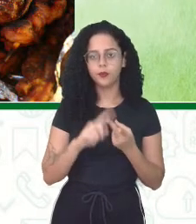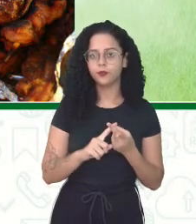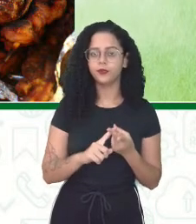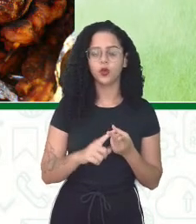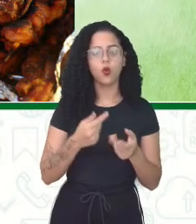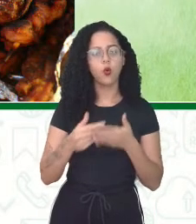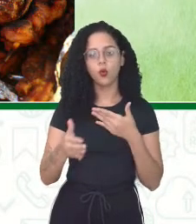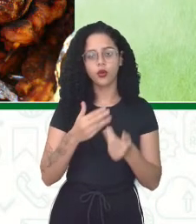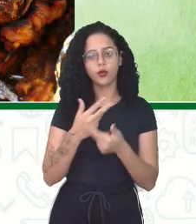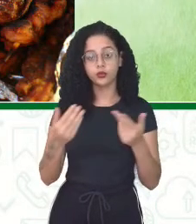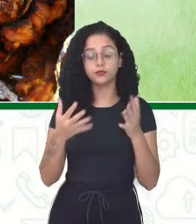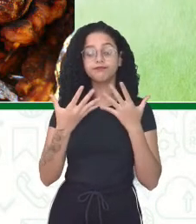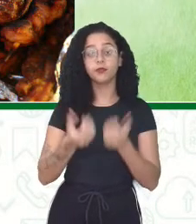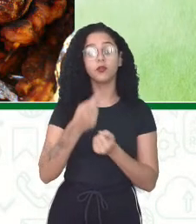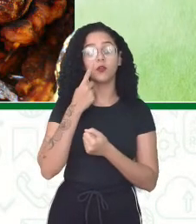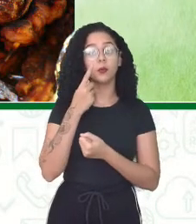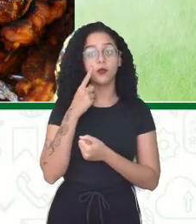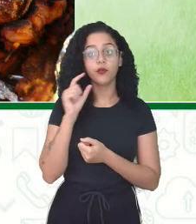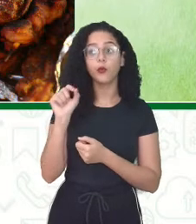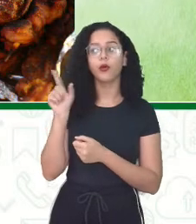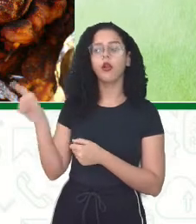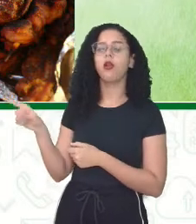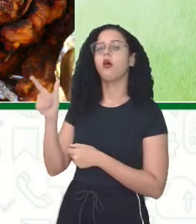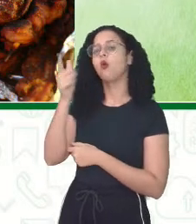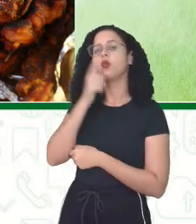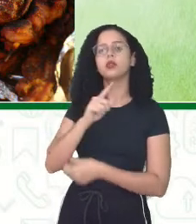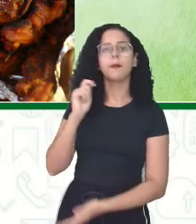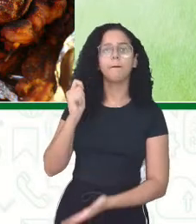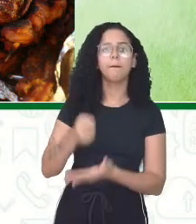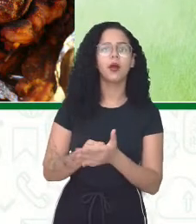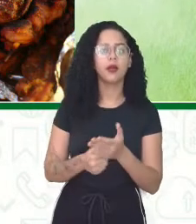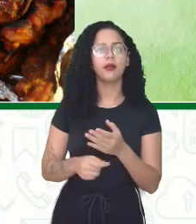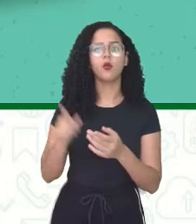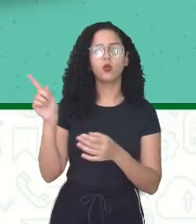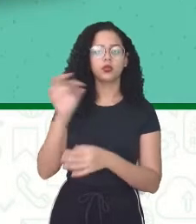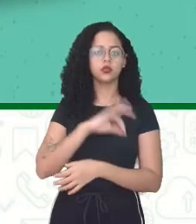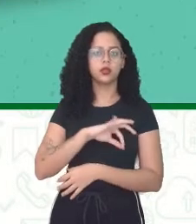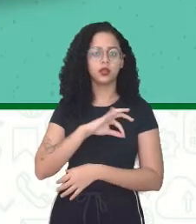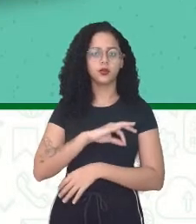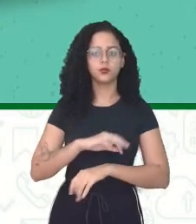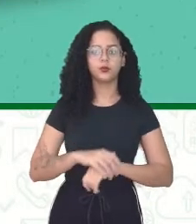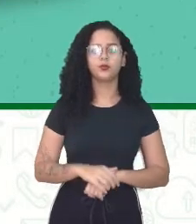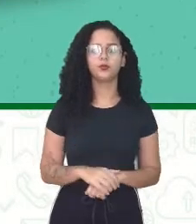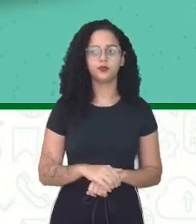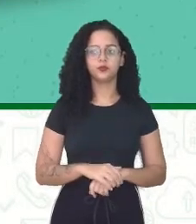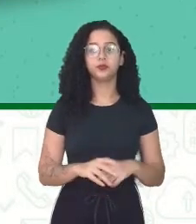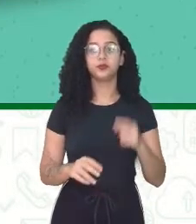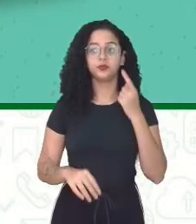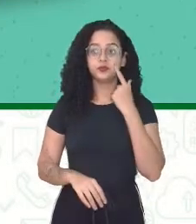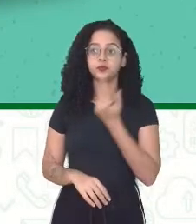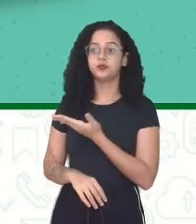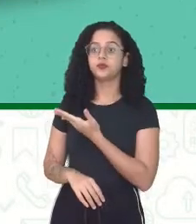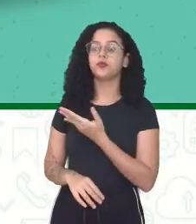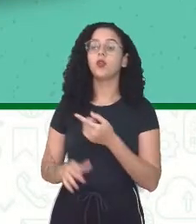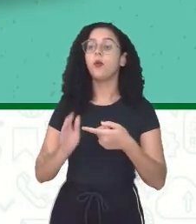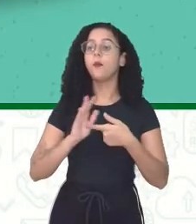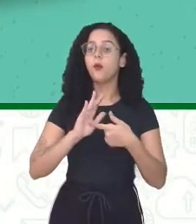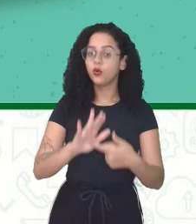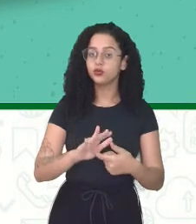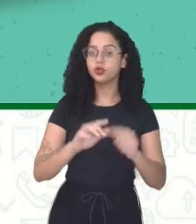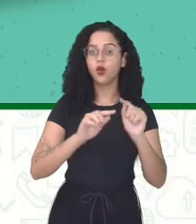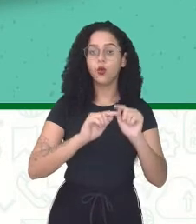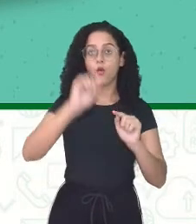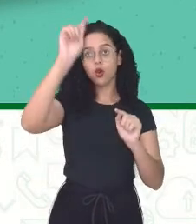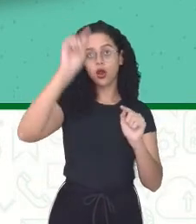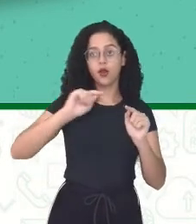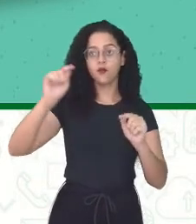vamos ver o que é que ela consegue pagar com isso, tá? Olha só, vou mostrar o gráfico,